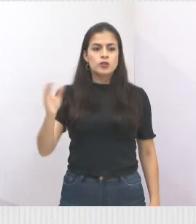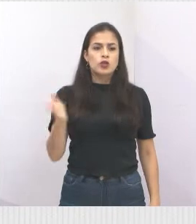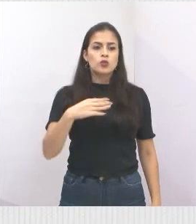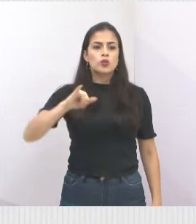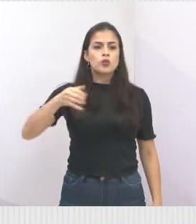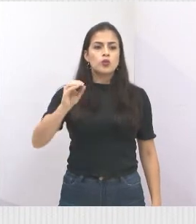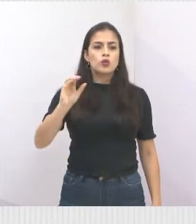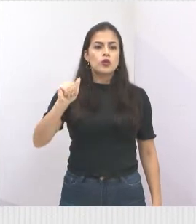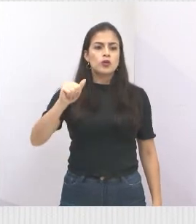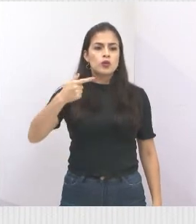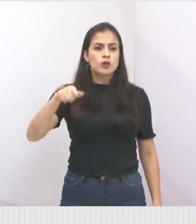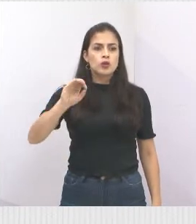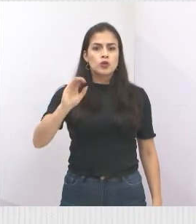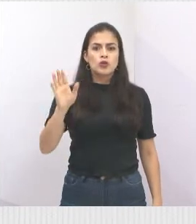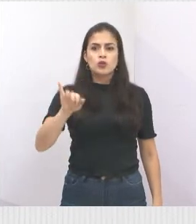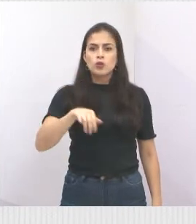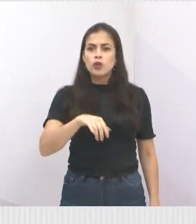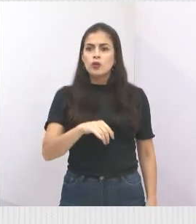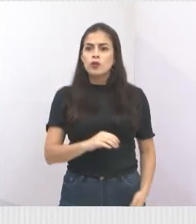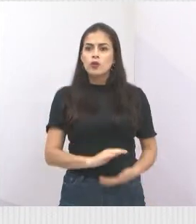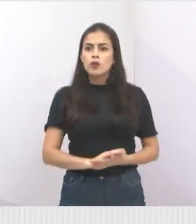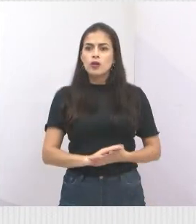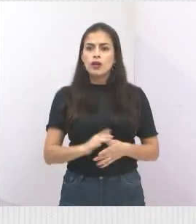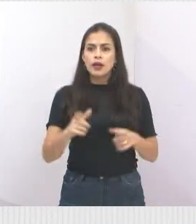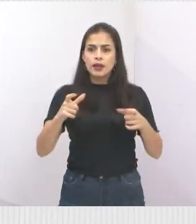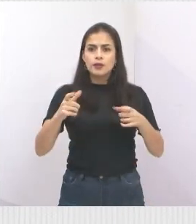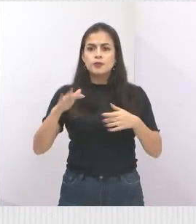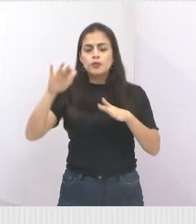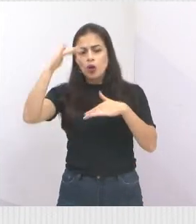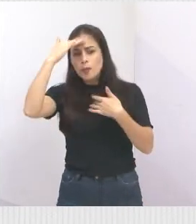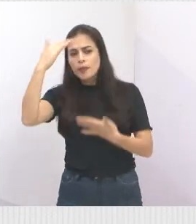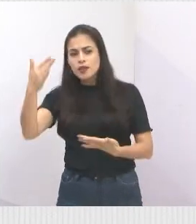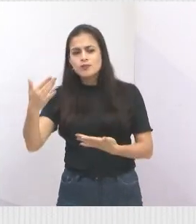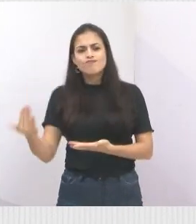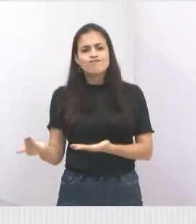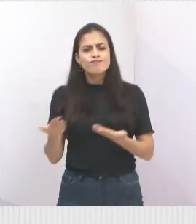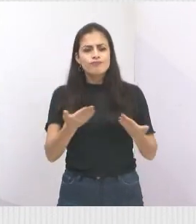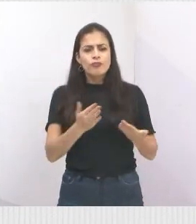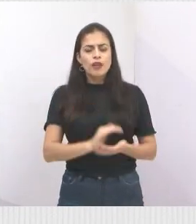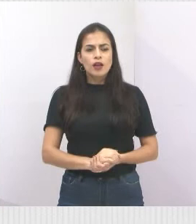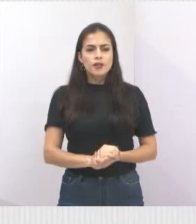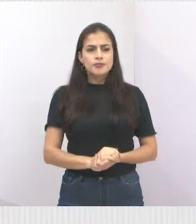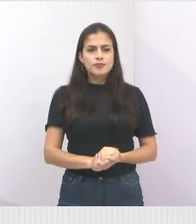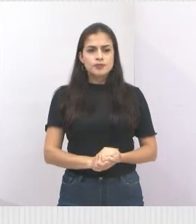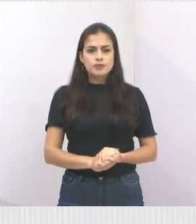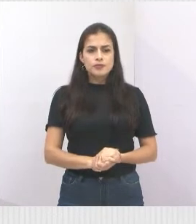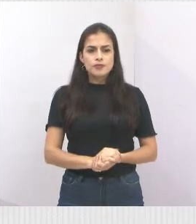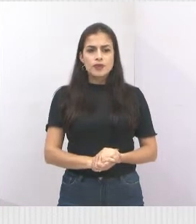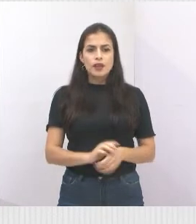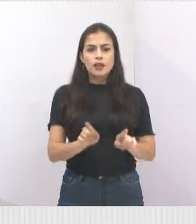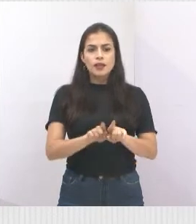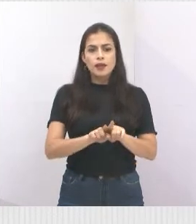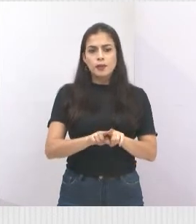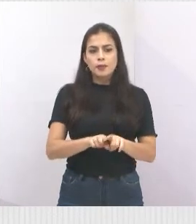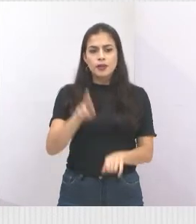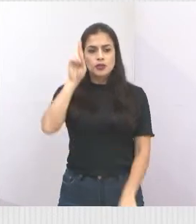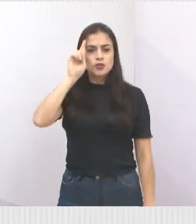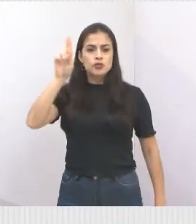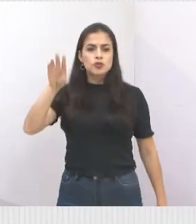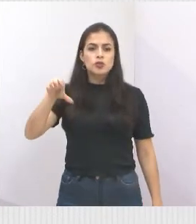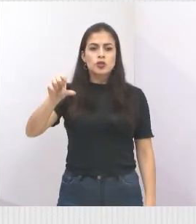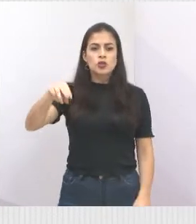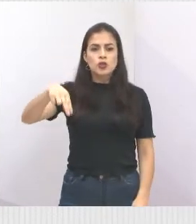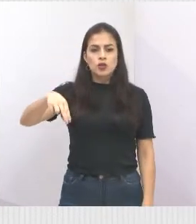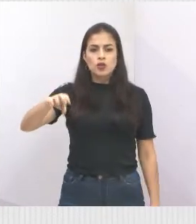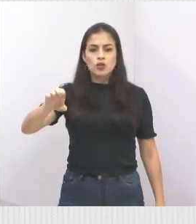ela está feliz com essa homenagem que iremos fazer e assim como o seu Nelson saudou o